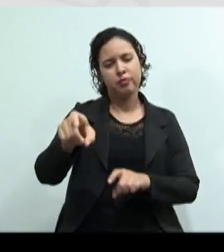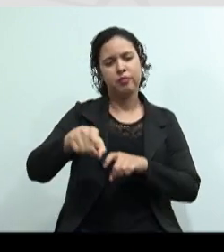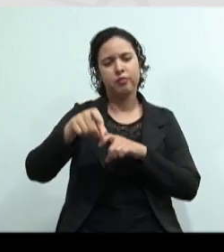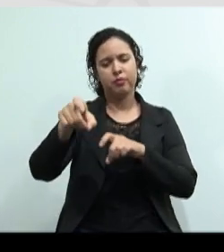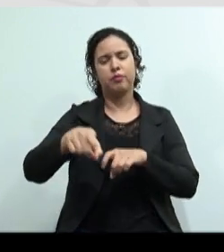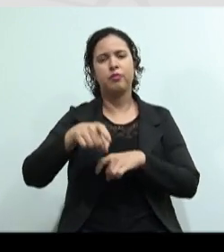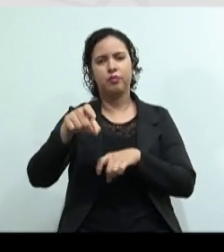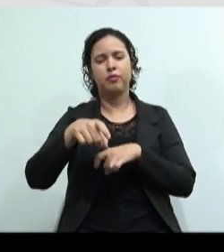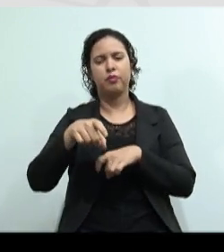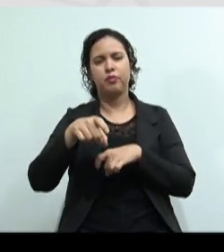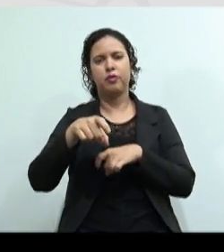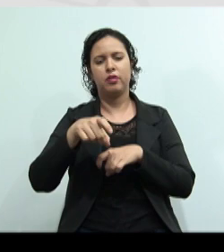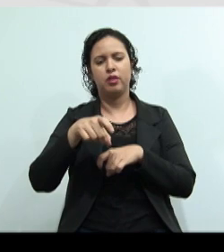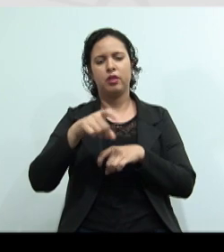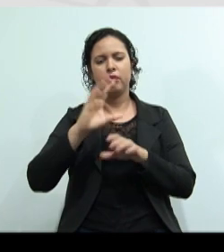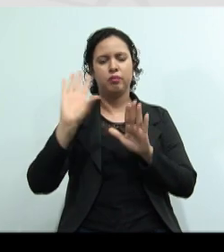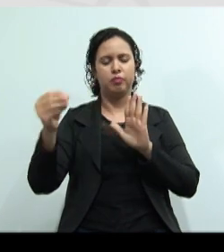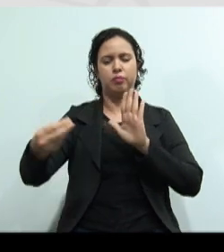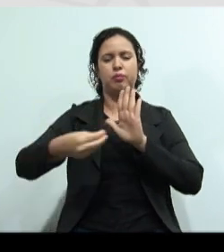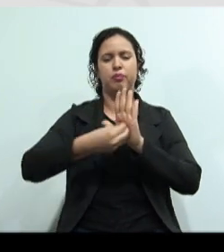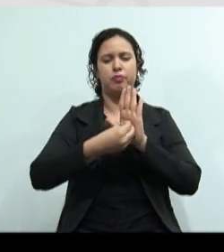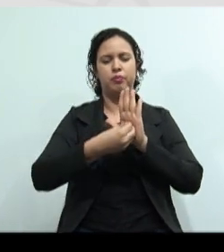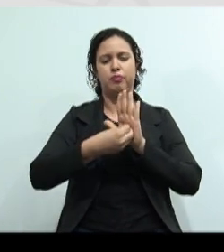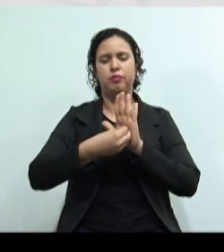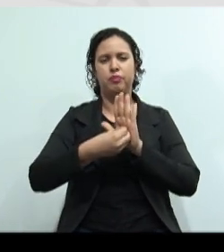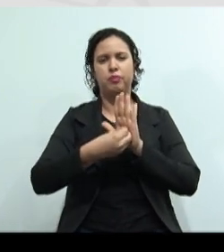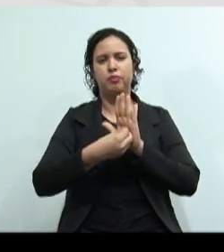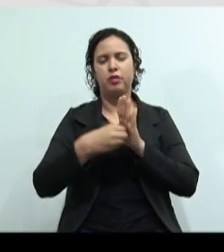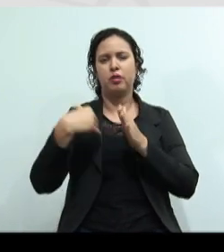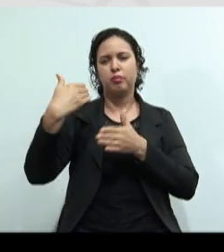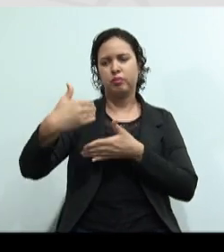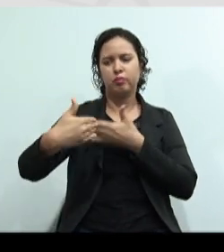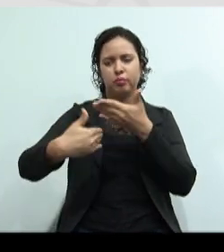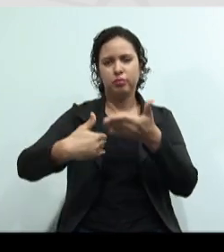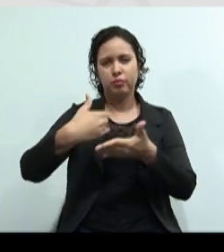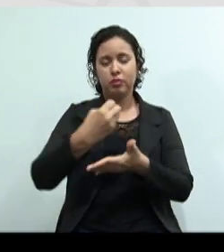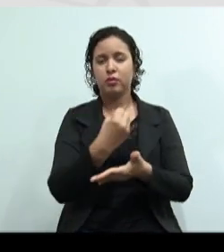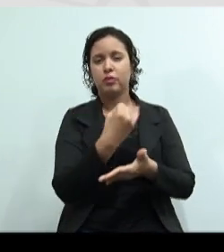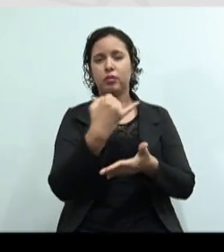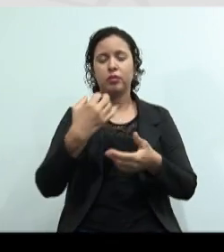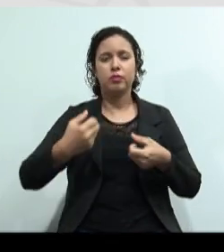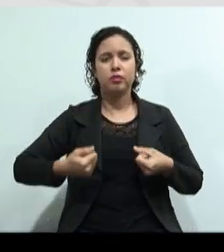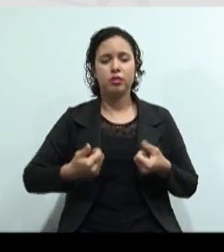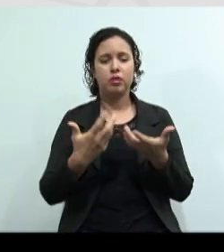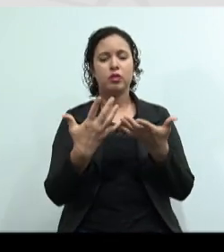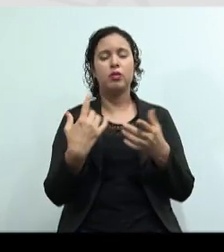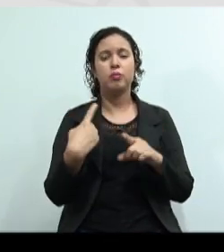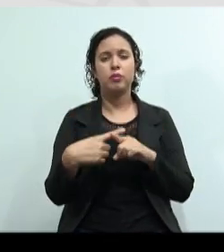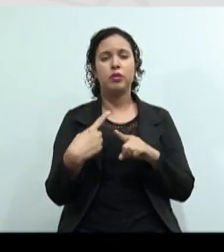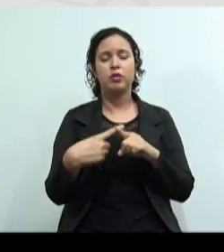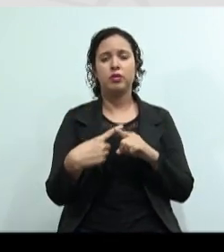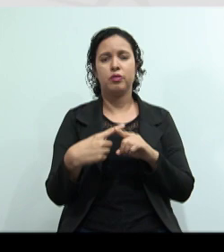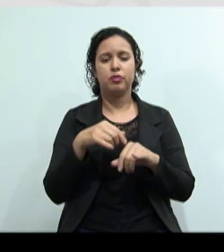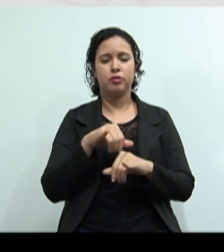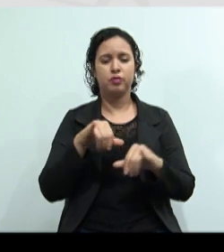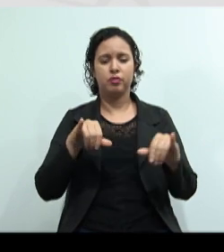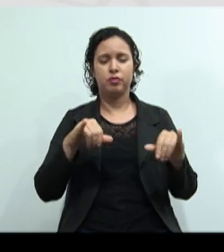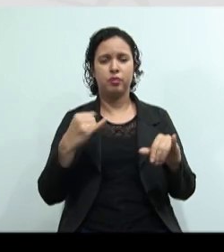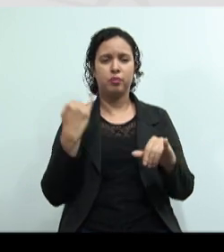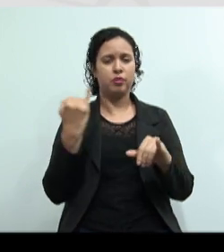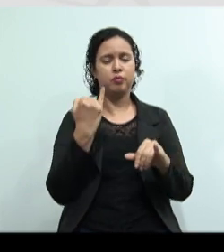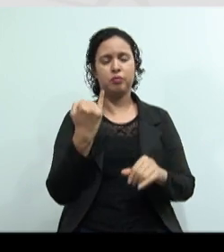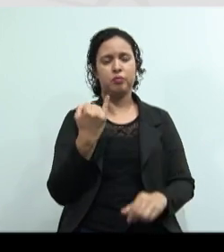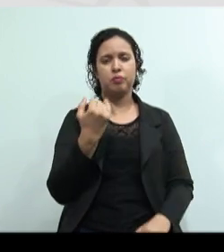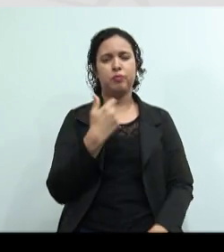determinar os reais gastos ocorridos no processo produtivo, pois essa informação não é importante para determinar o preço de